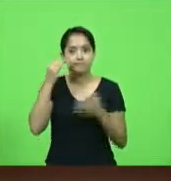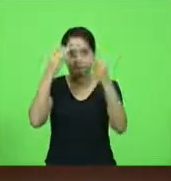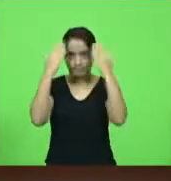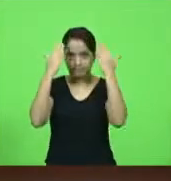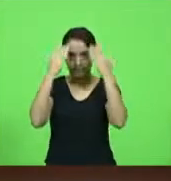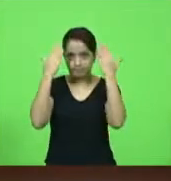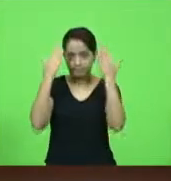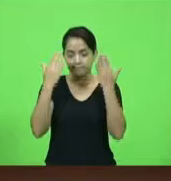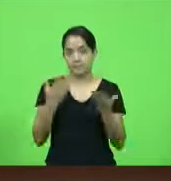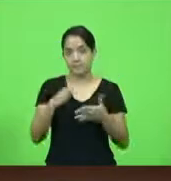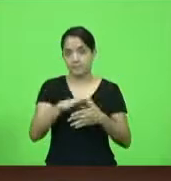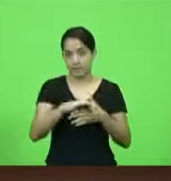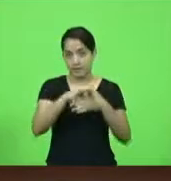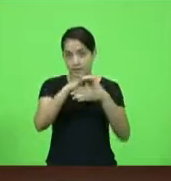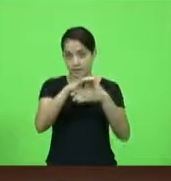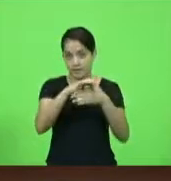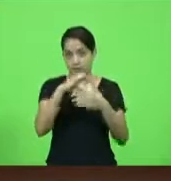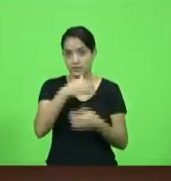do governo.